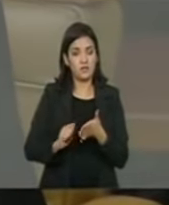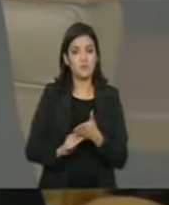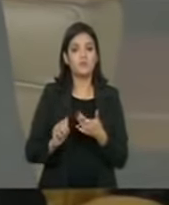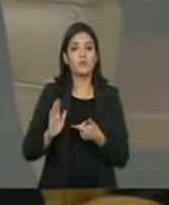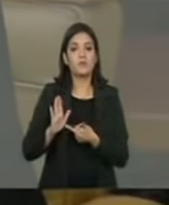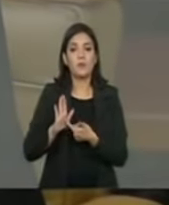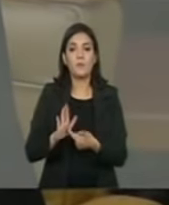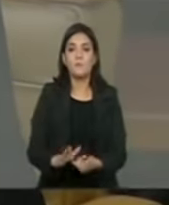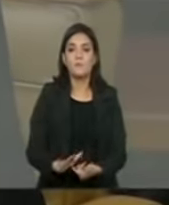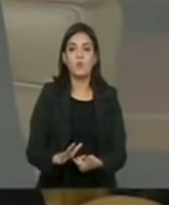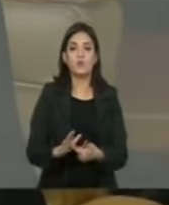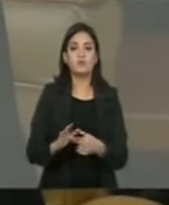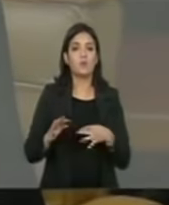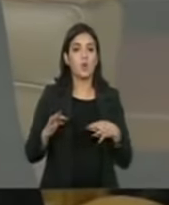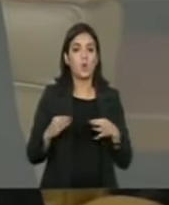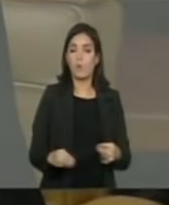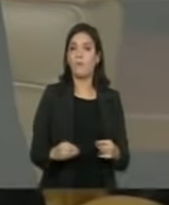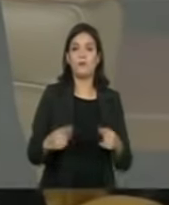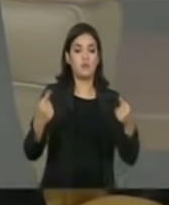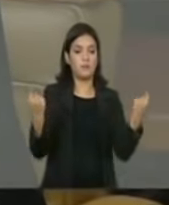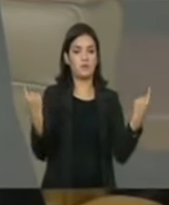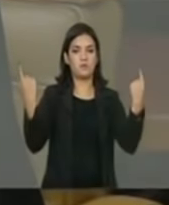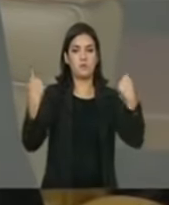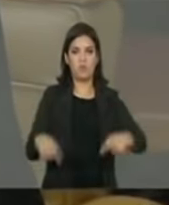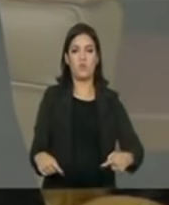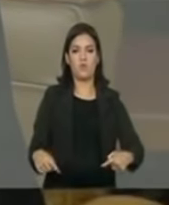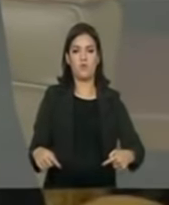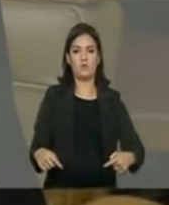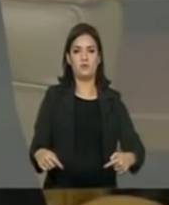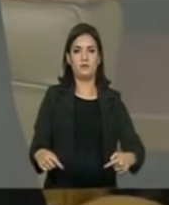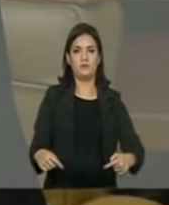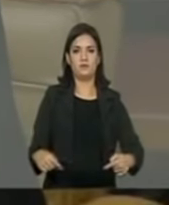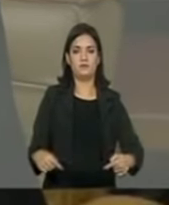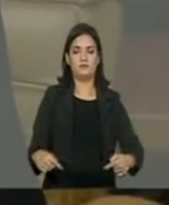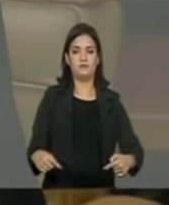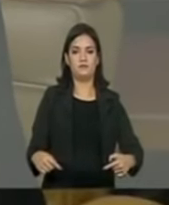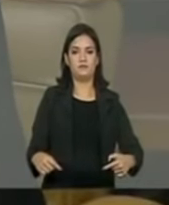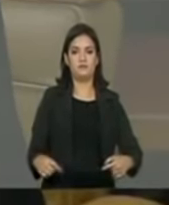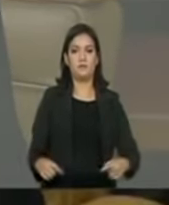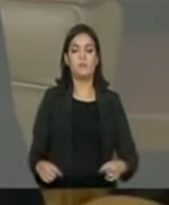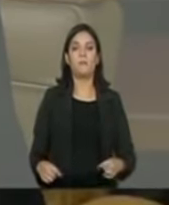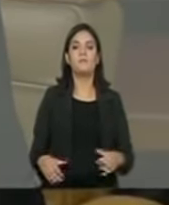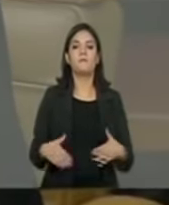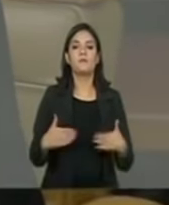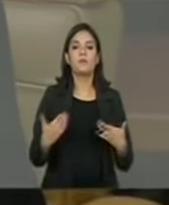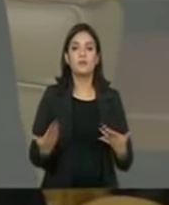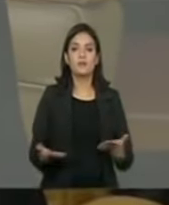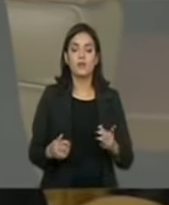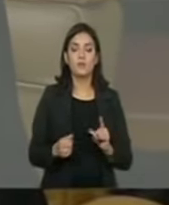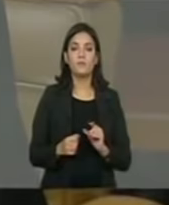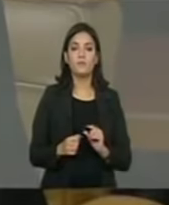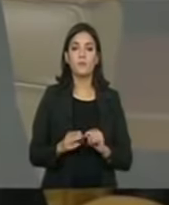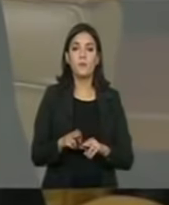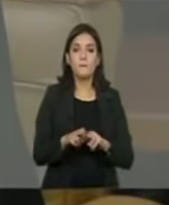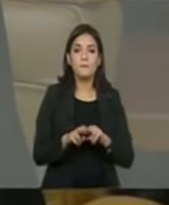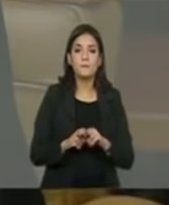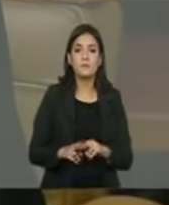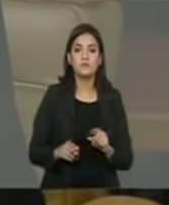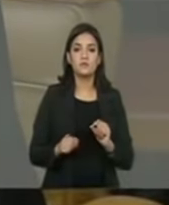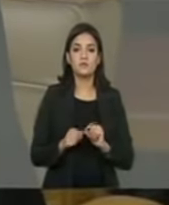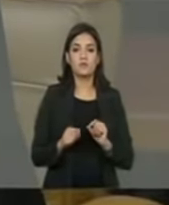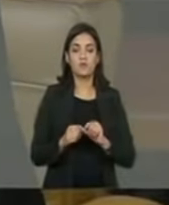inteiramente oponível ao poder do estado neutralizando de por isso mesmo qualquer